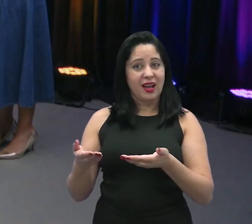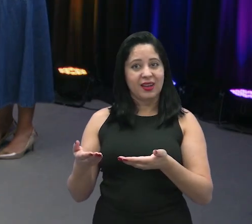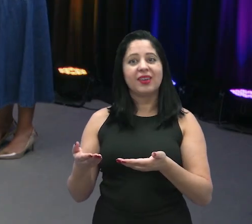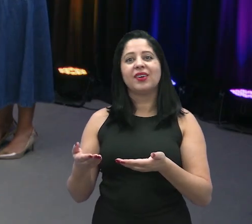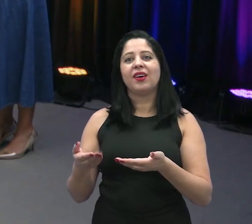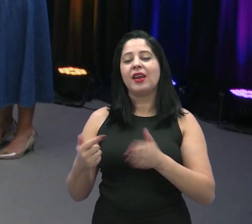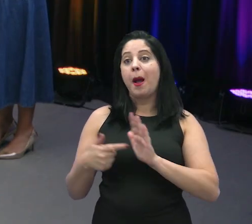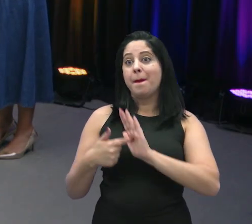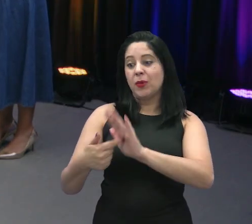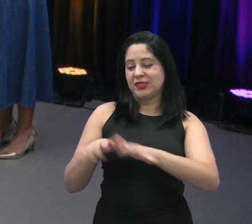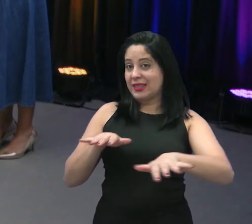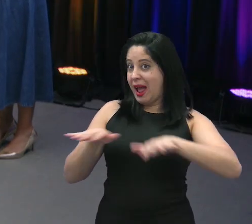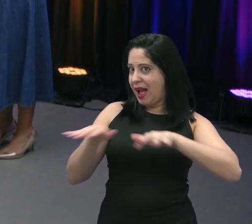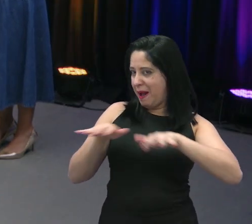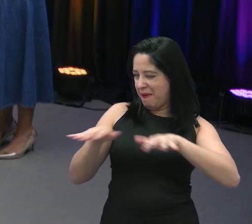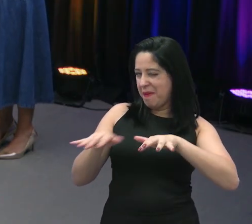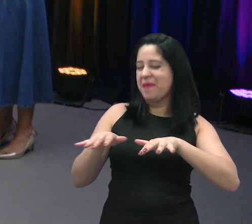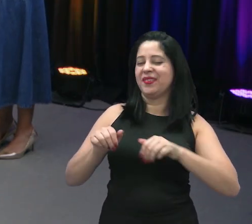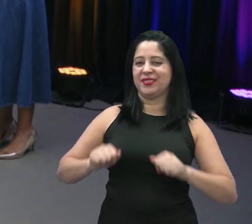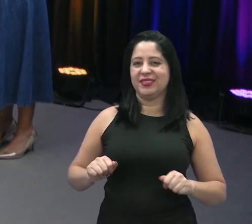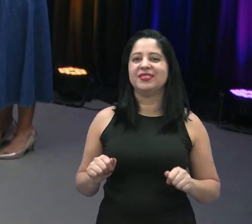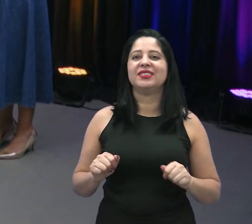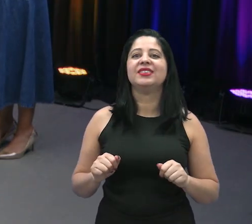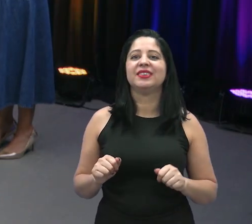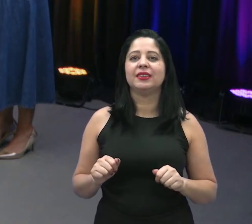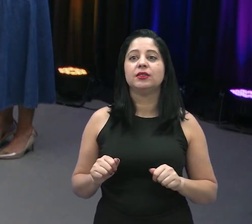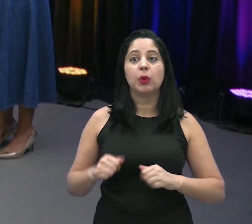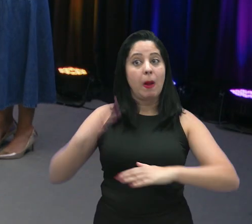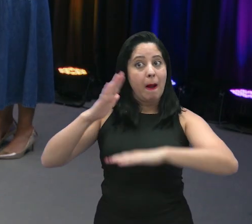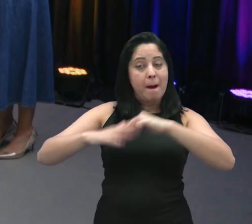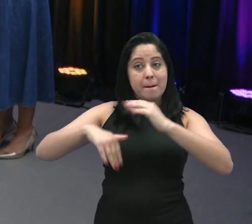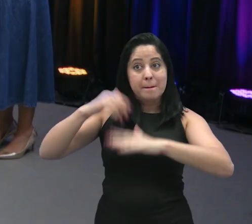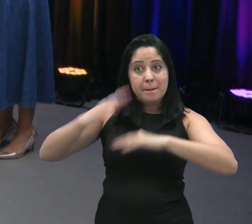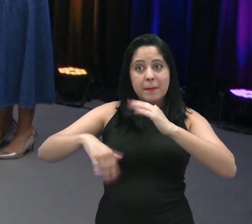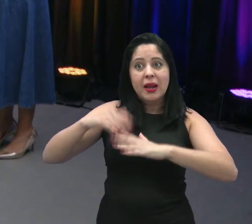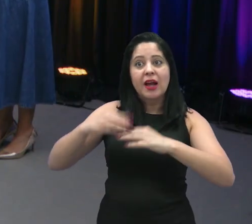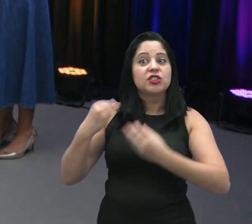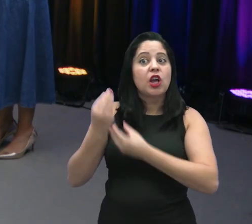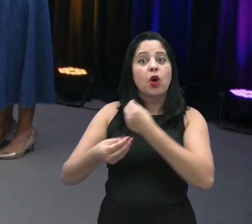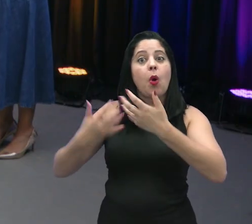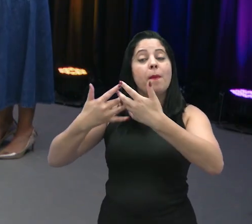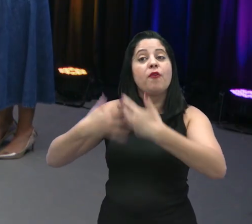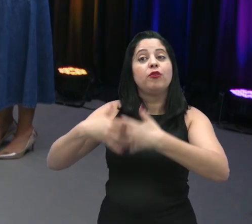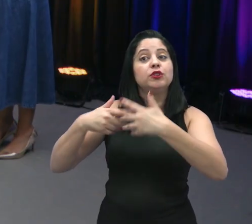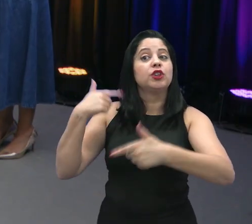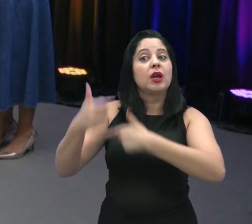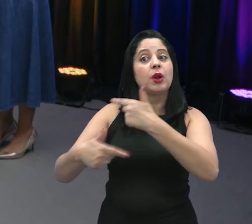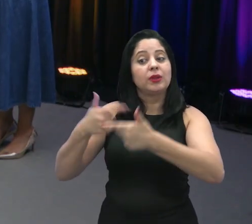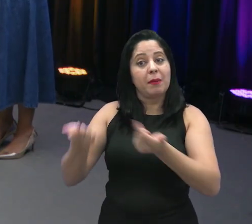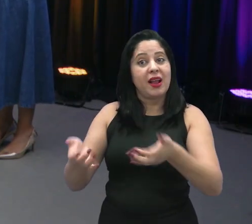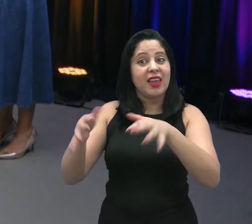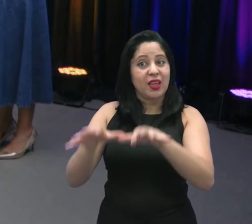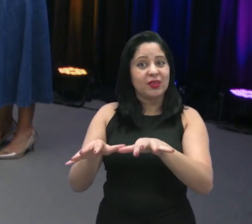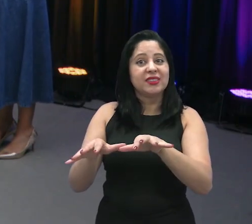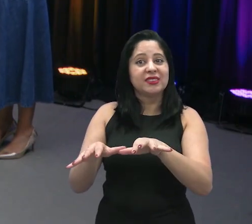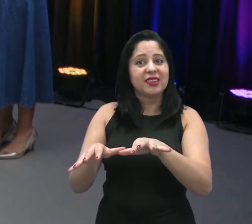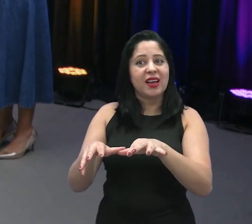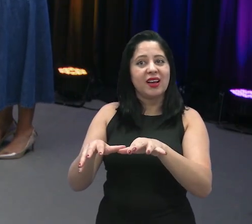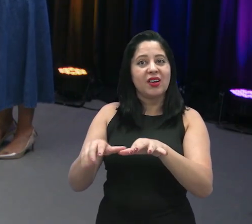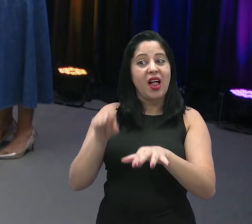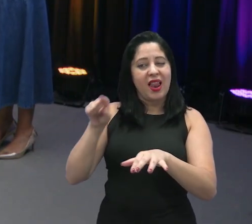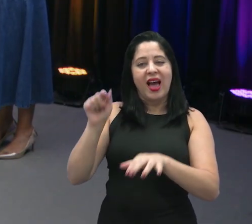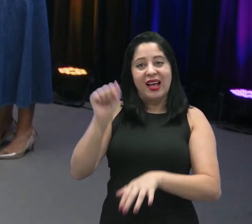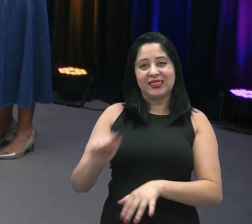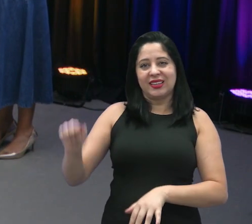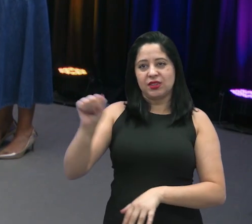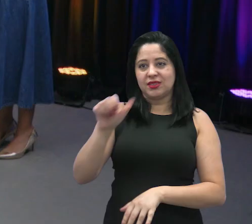momento onde a gente vai trazer mais ação para o nosso programa. A gente vai ver na prática como que funciona esse trabalho de inclusão que é